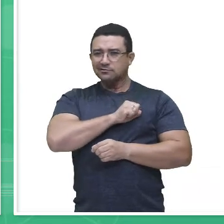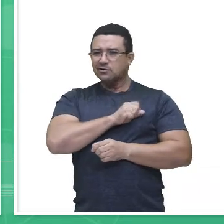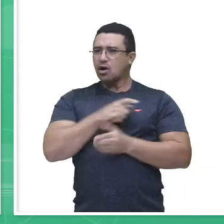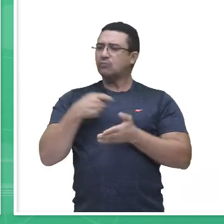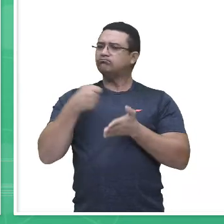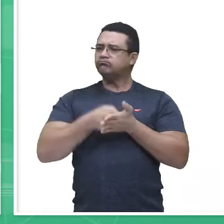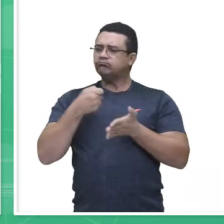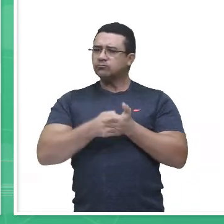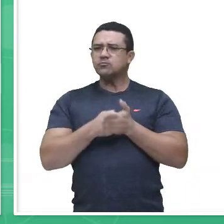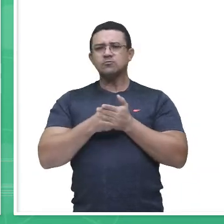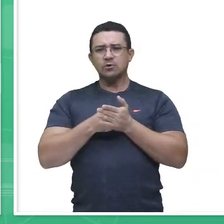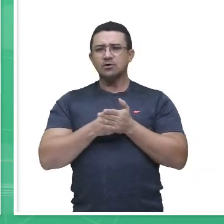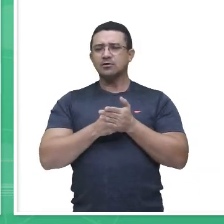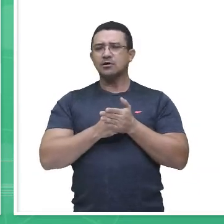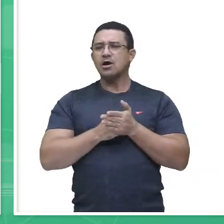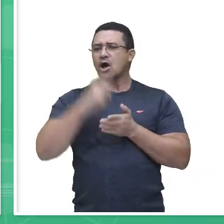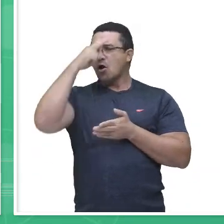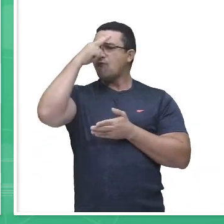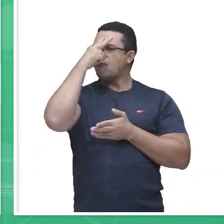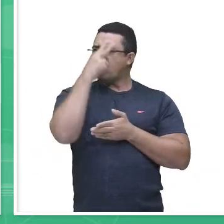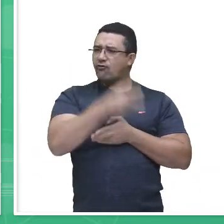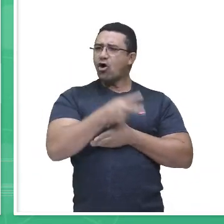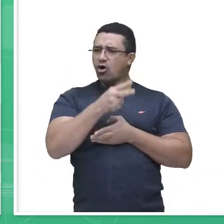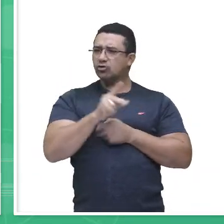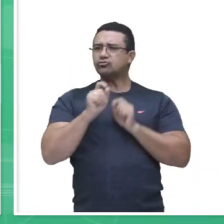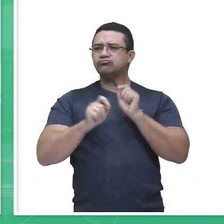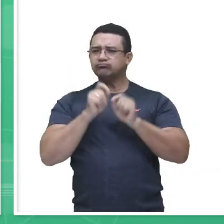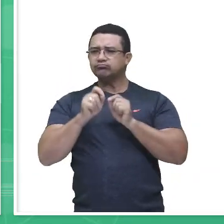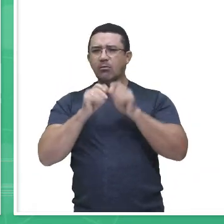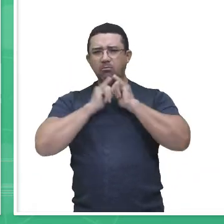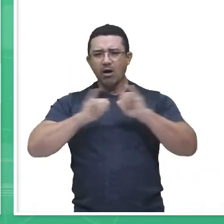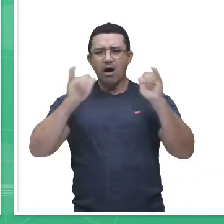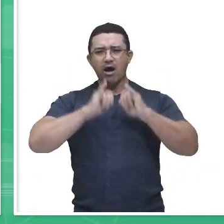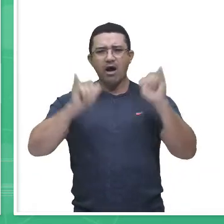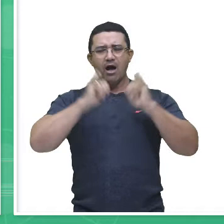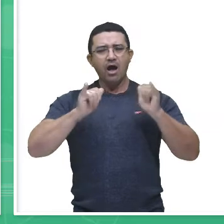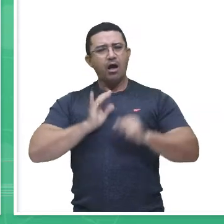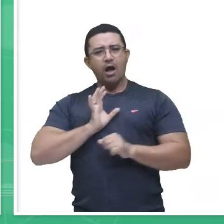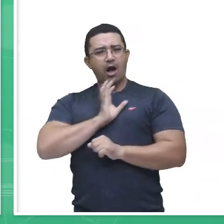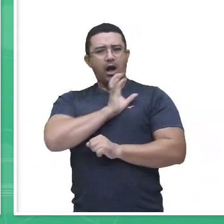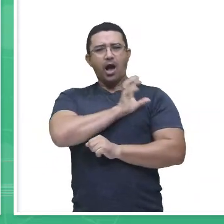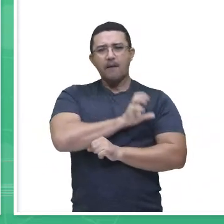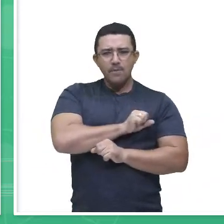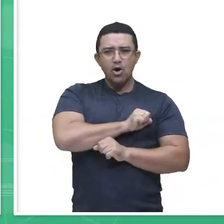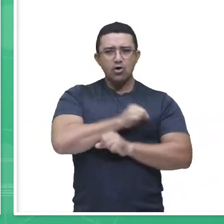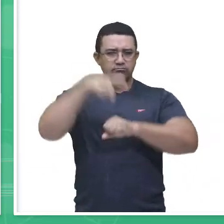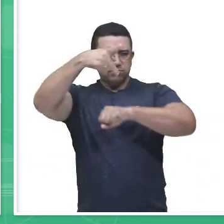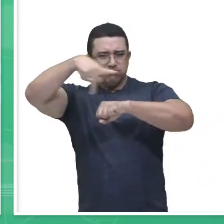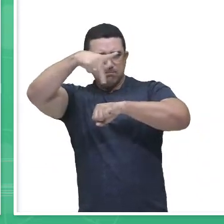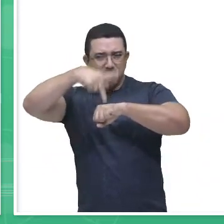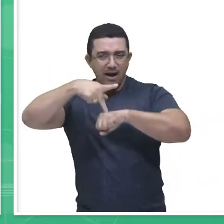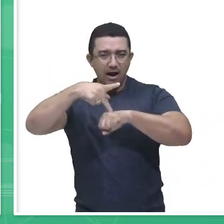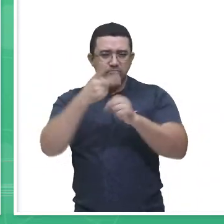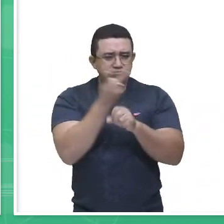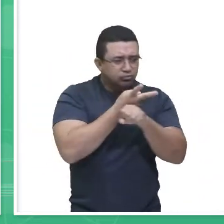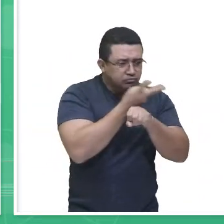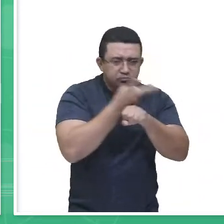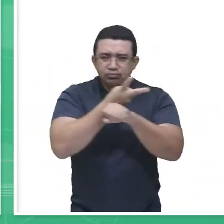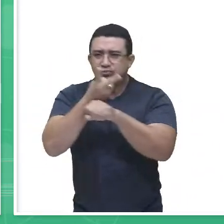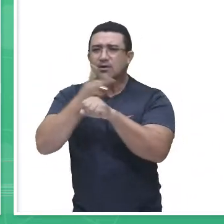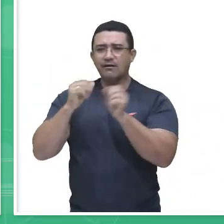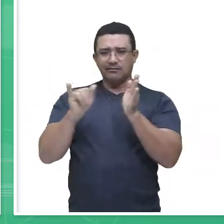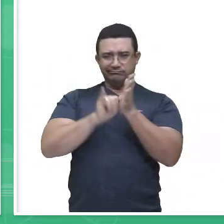e indianista. Quando eu falo indianista, nacionalista, percebo que nós vamos ter a ideia de nação, né, a busca de identidade do